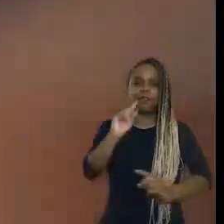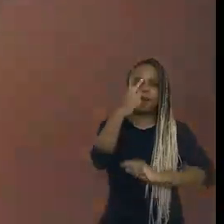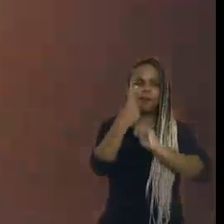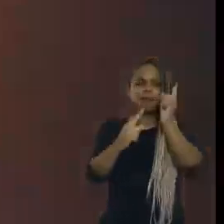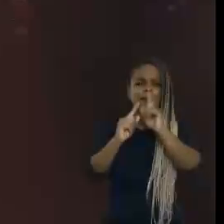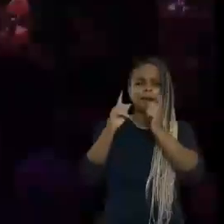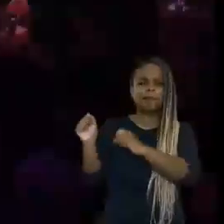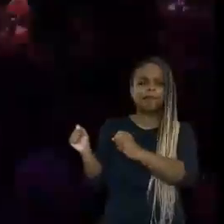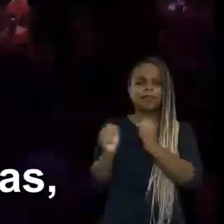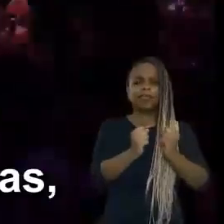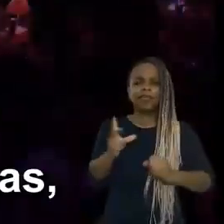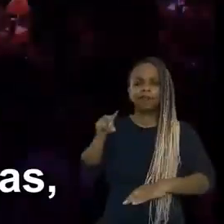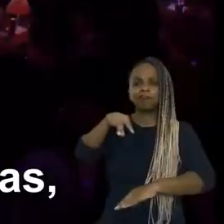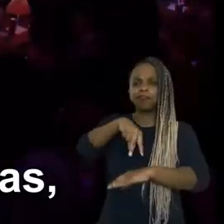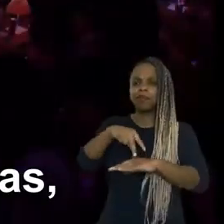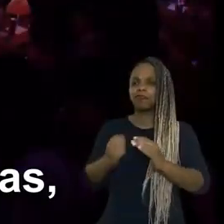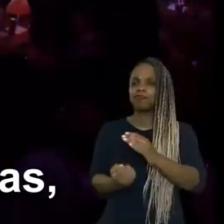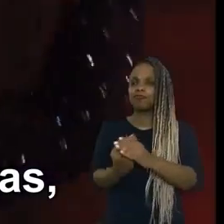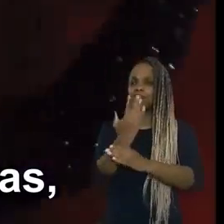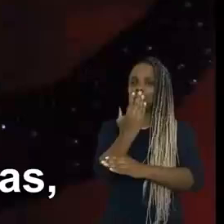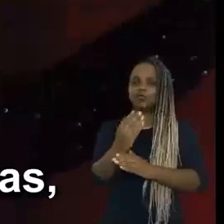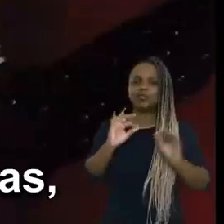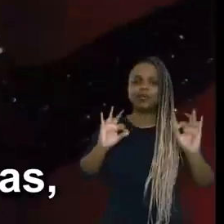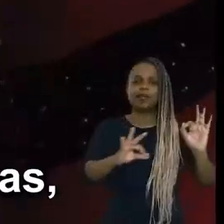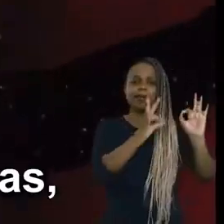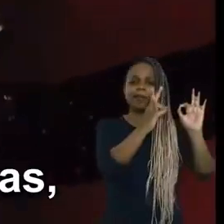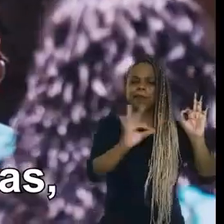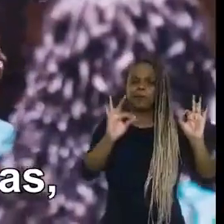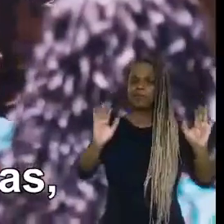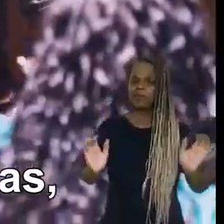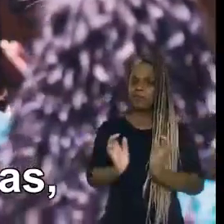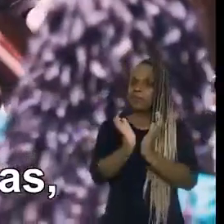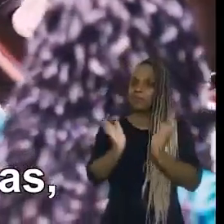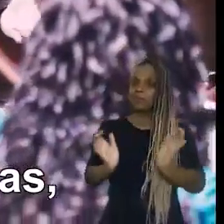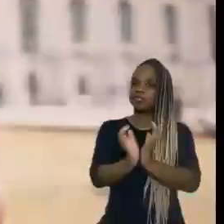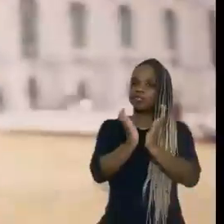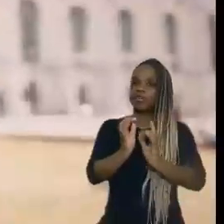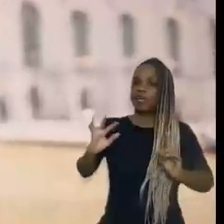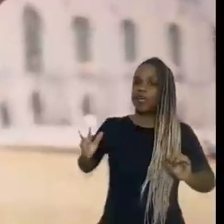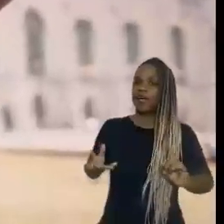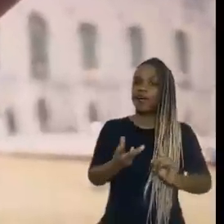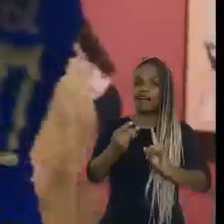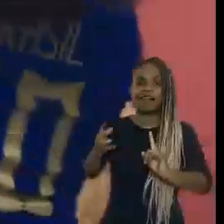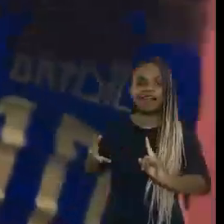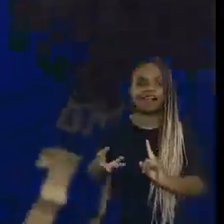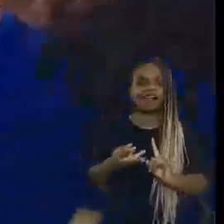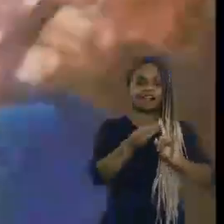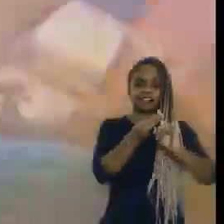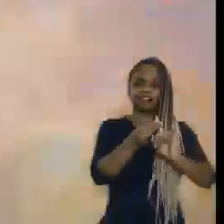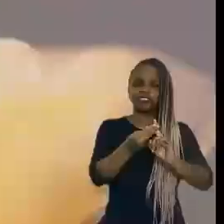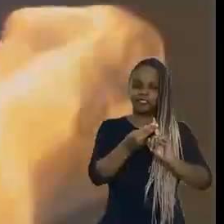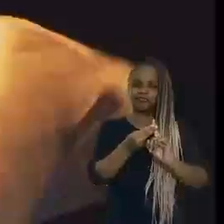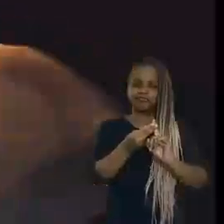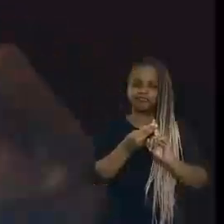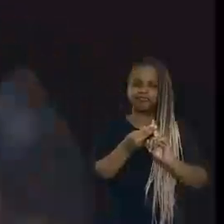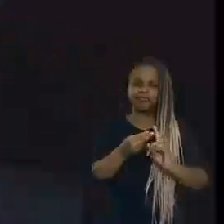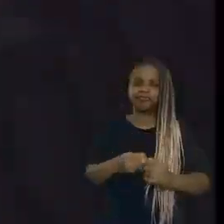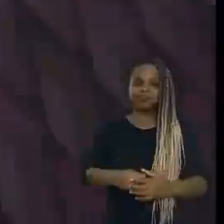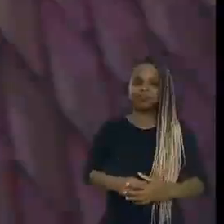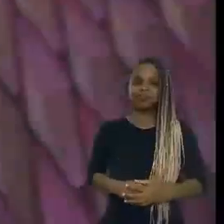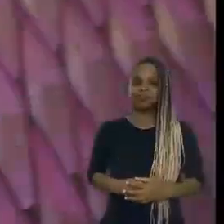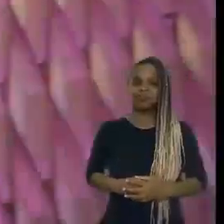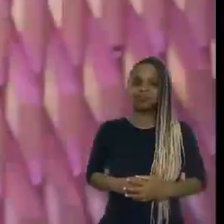No poder criativo que nasce dos palcos, orquestras, das artes,